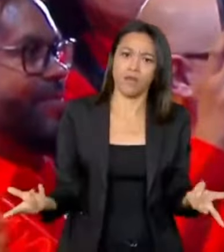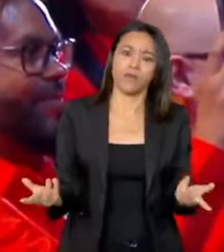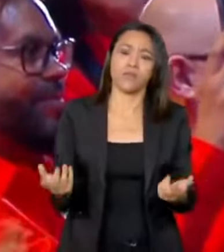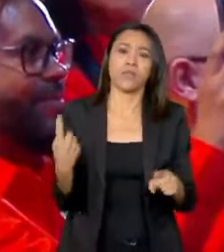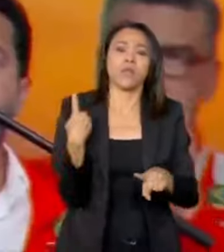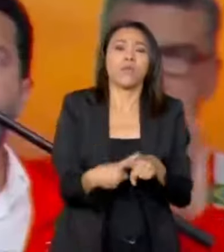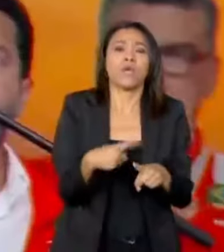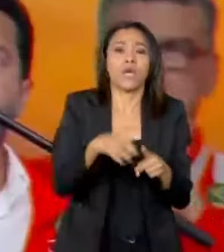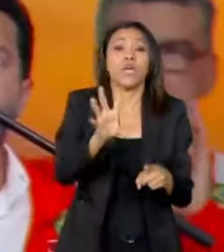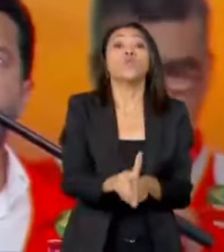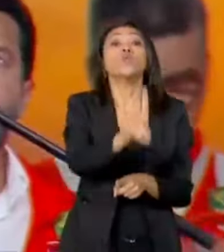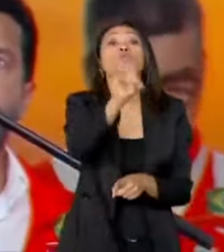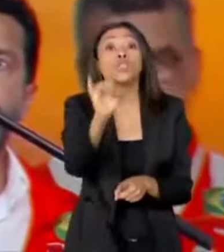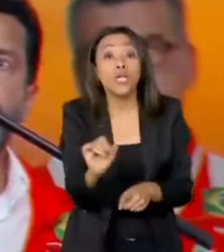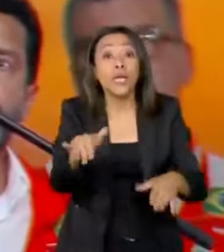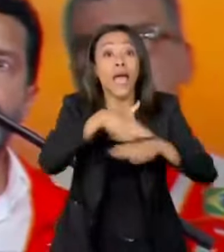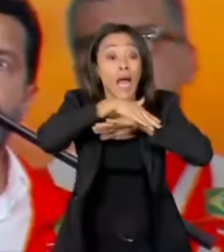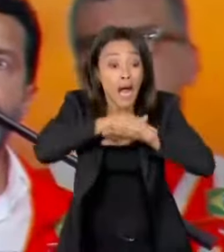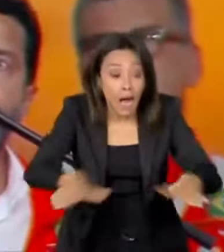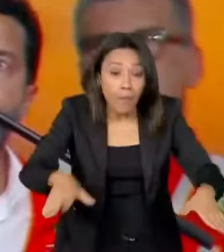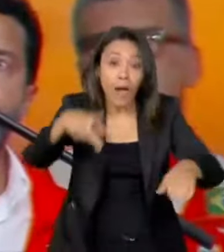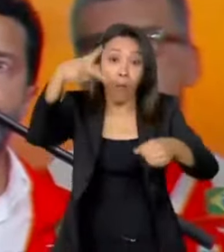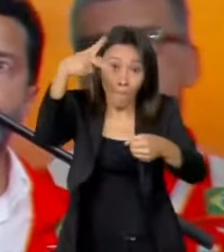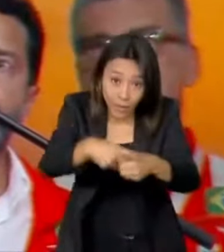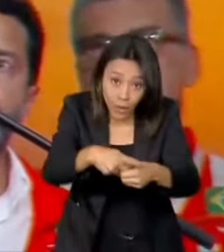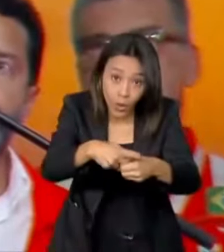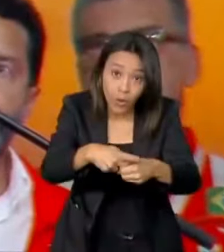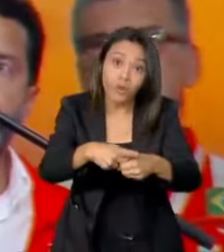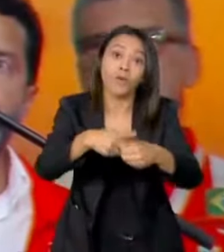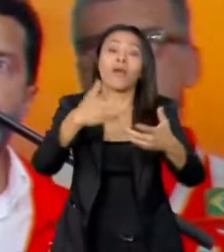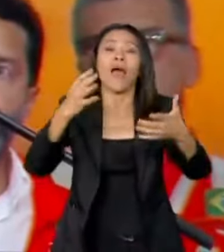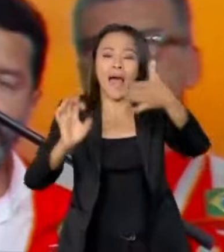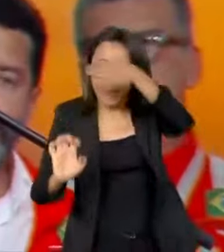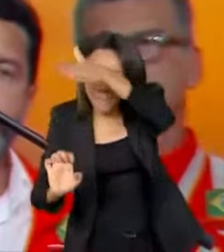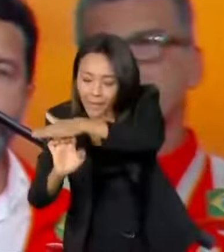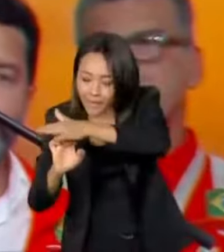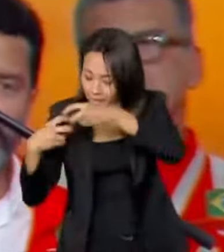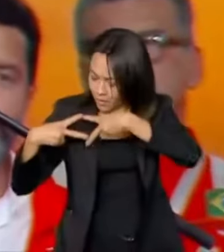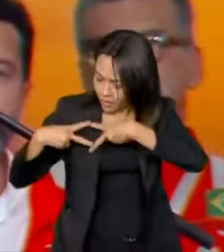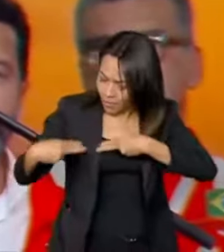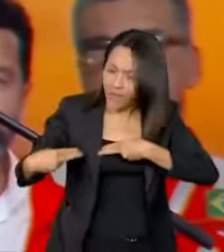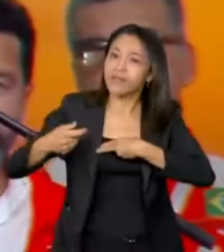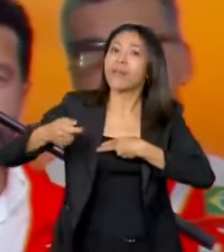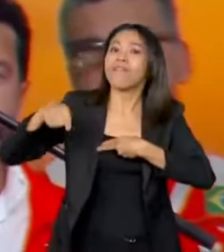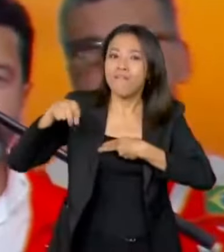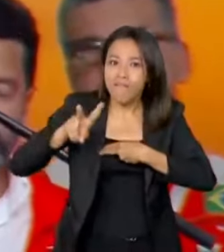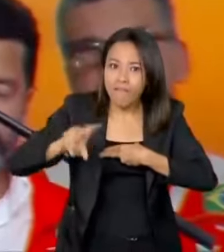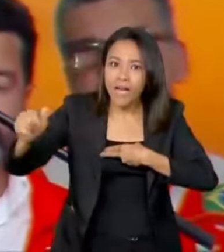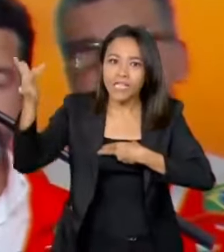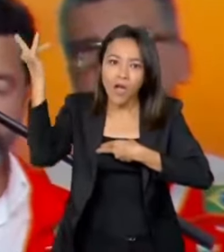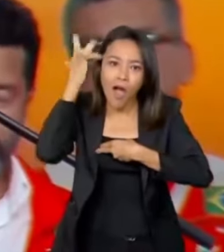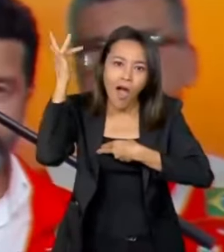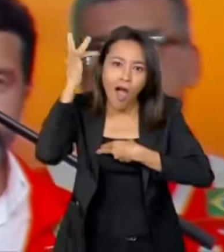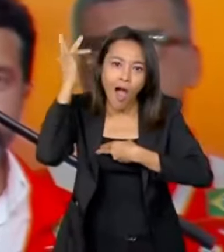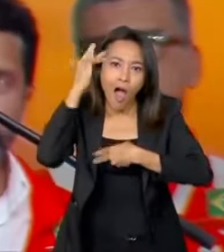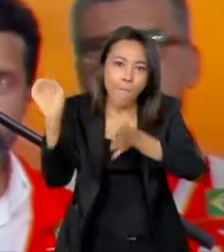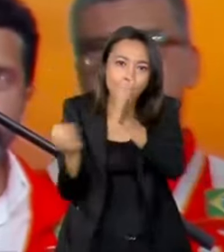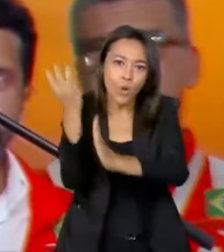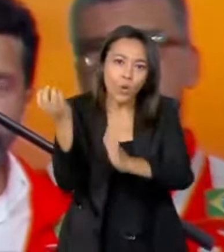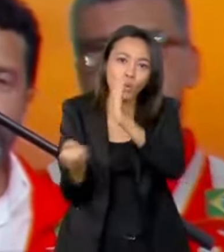o dia que acabar o petróleo, a Petrobras será a maior empresa produtora de biocombustível